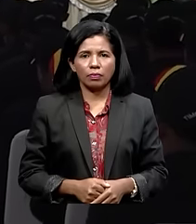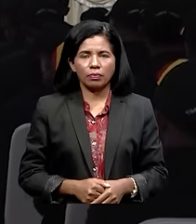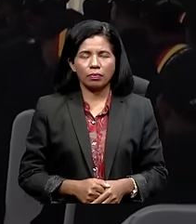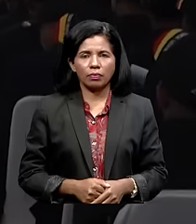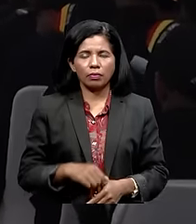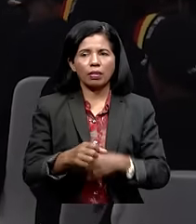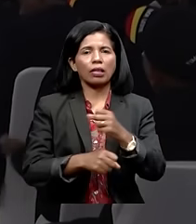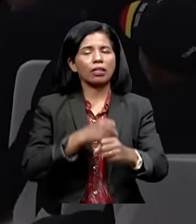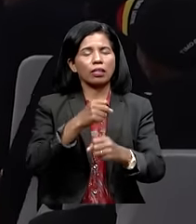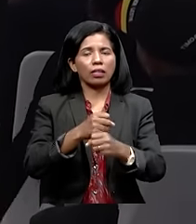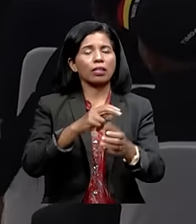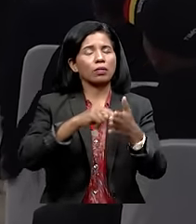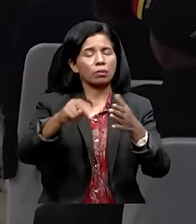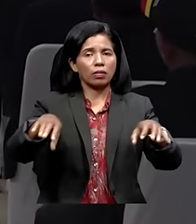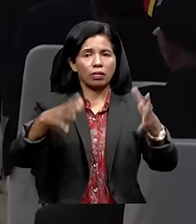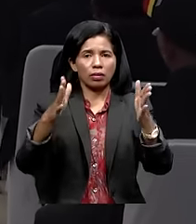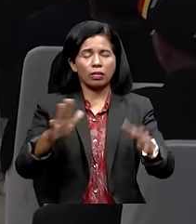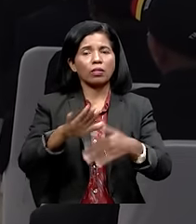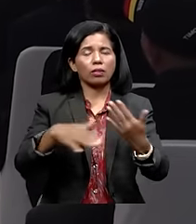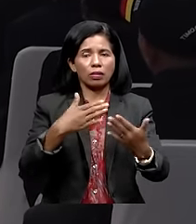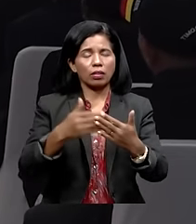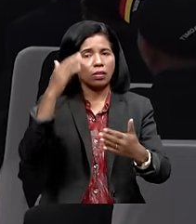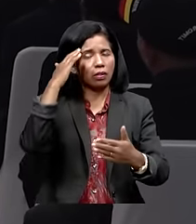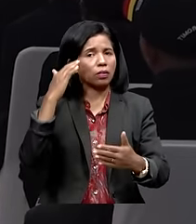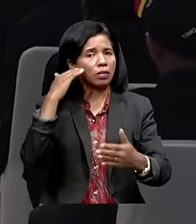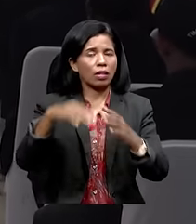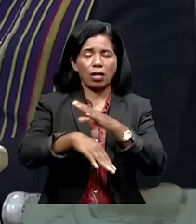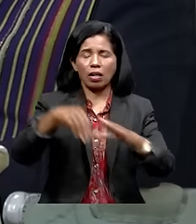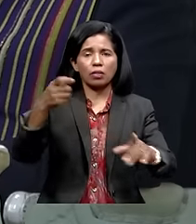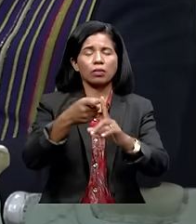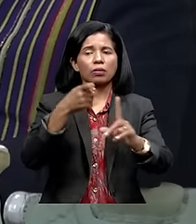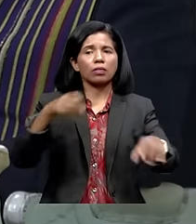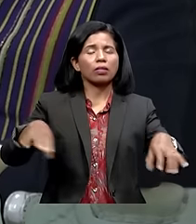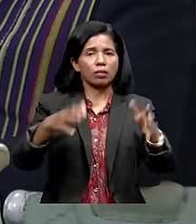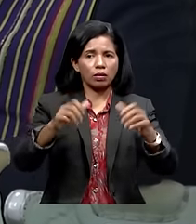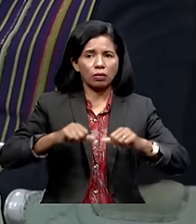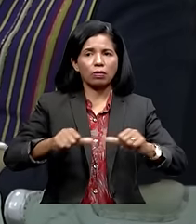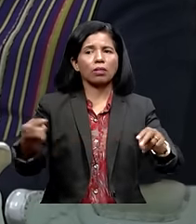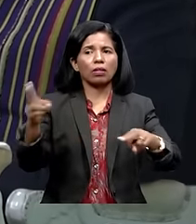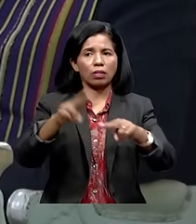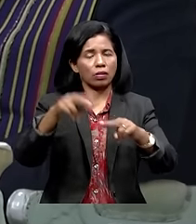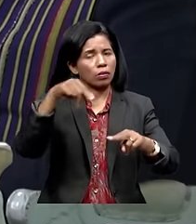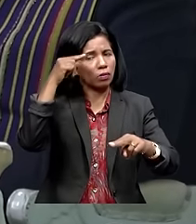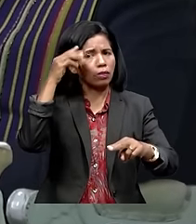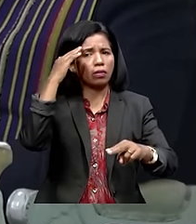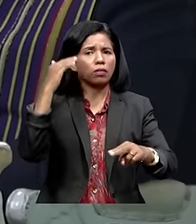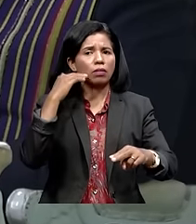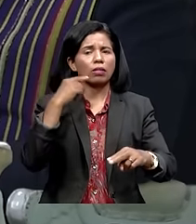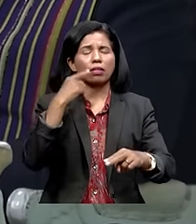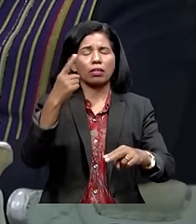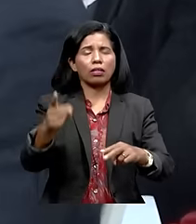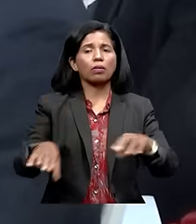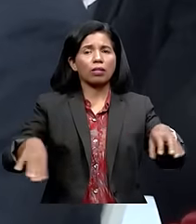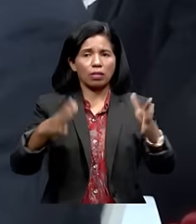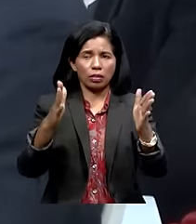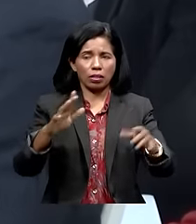Caratina número trabalhador Timor-Leste e a Coreia Sul nebe a laissar o sistema continua aumenta no governo Coreia Sul ameaça banir a